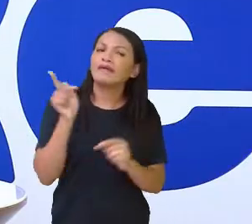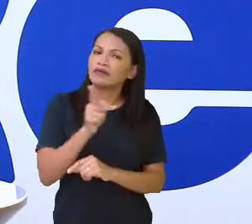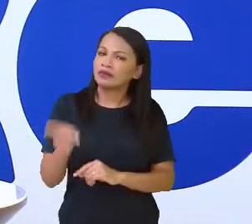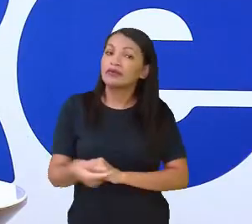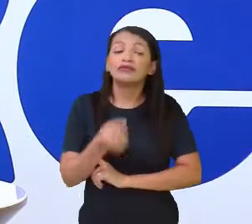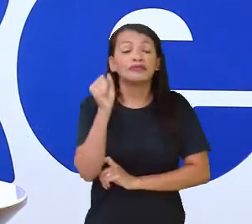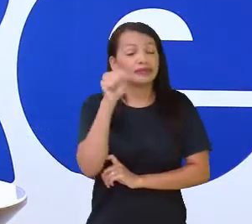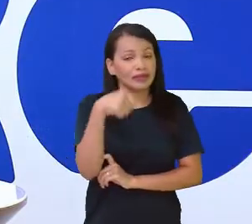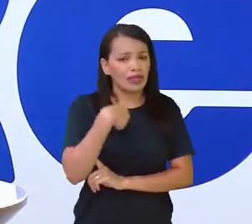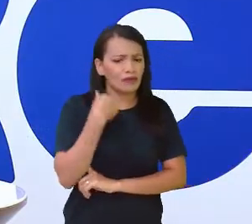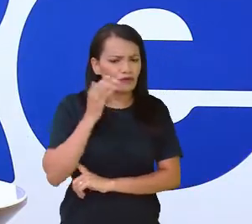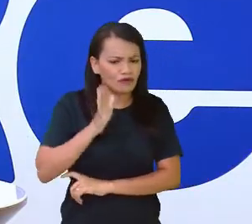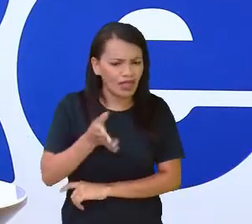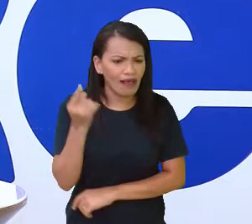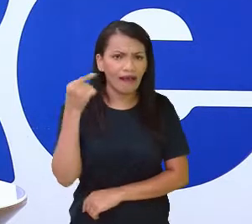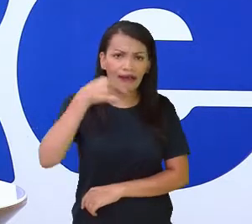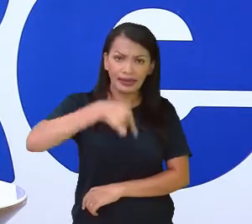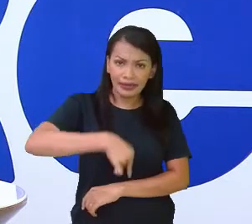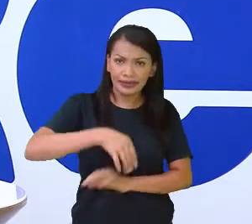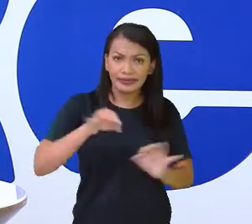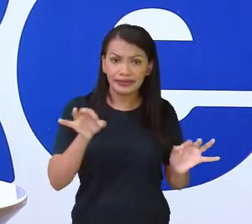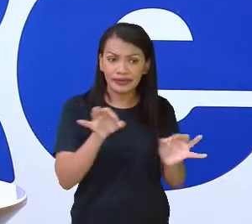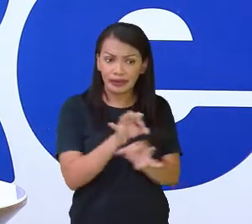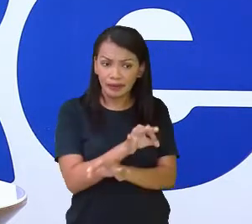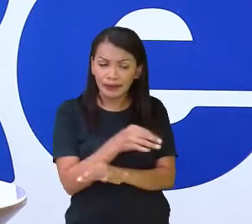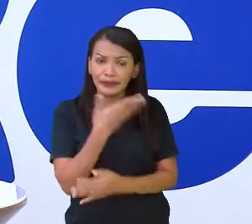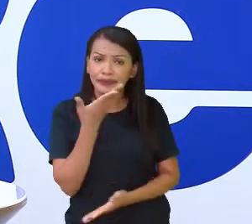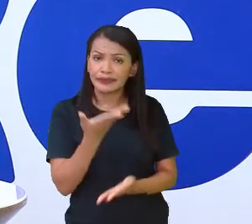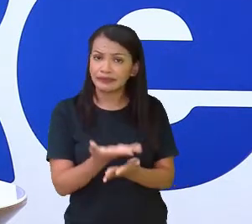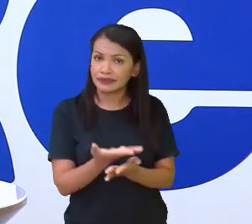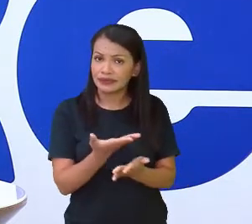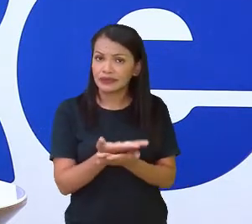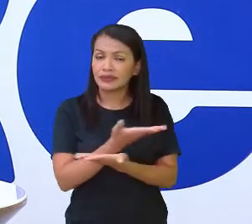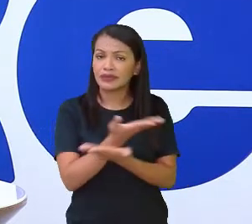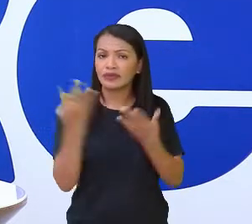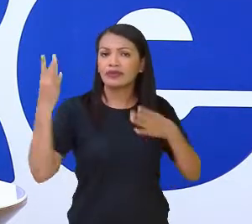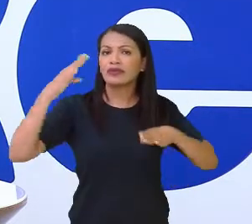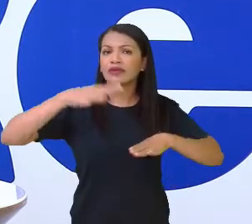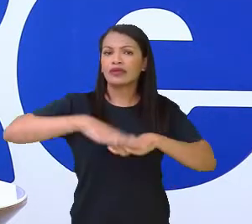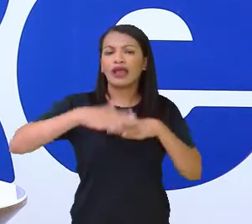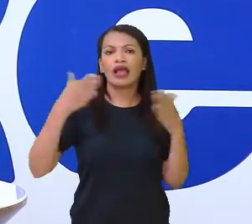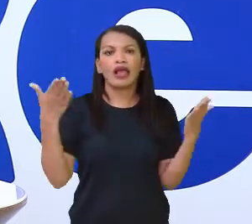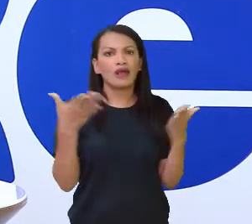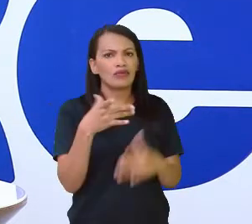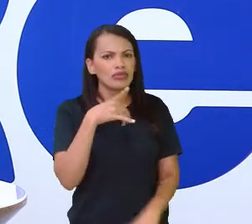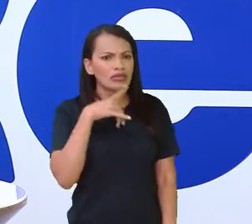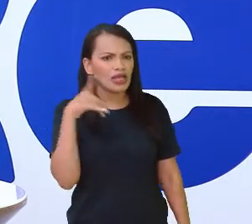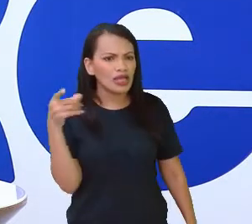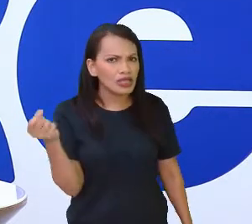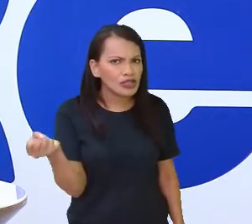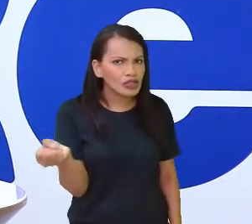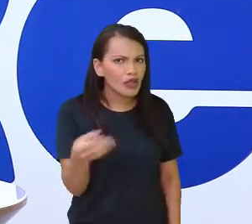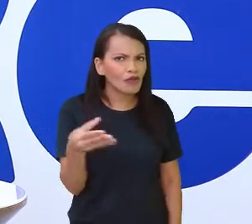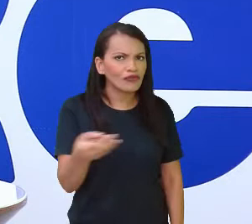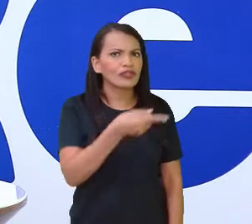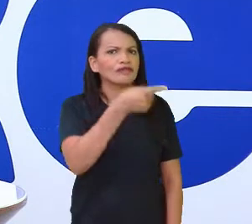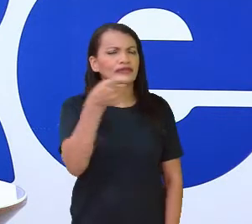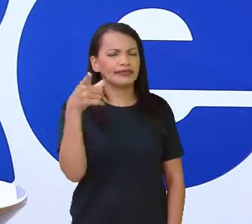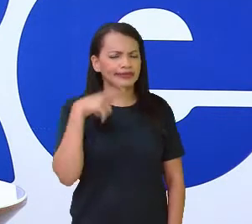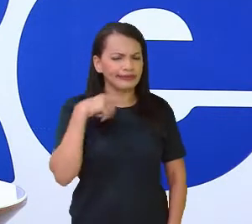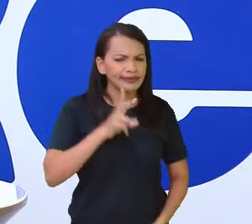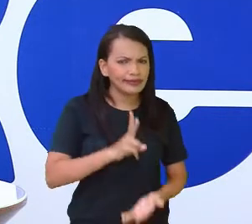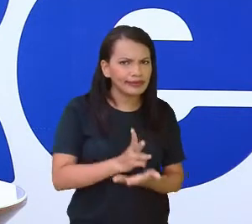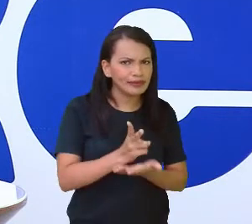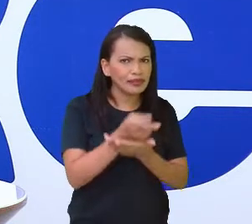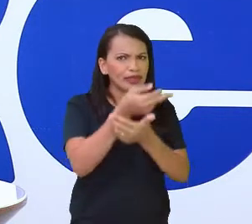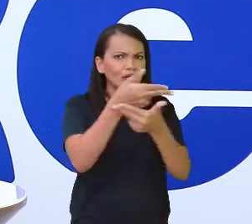tudo certo? Eu já estou aqui, né? Terminamos há pouco mais uma aula. Agora vem novidade aí com o professor. Vocês sabem que ele sempre